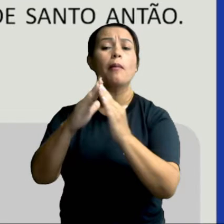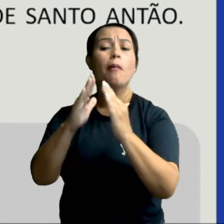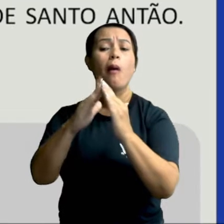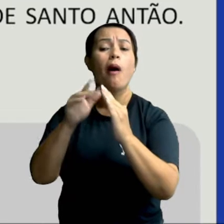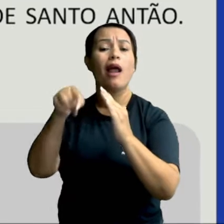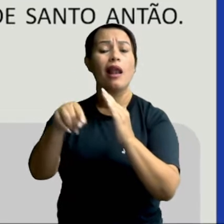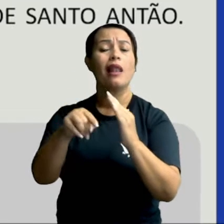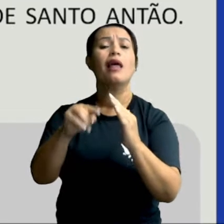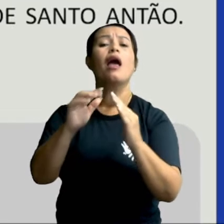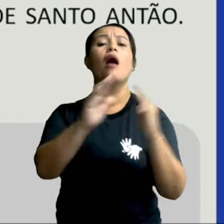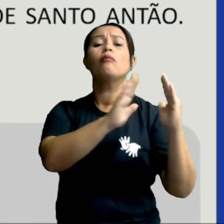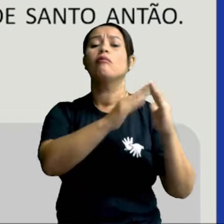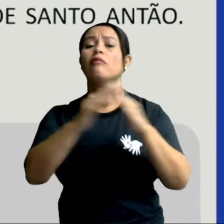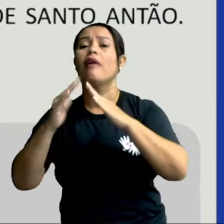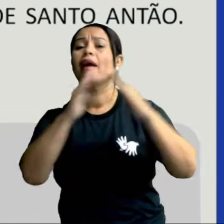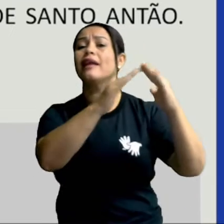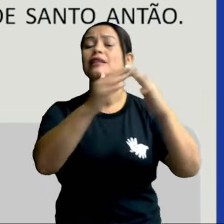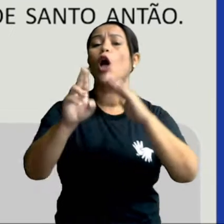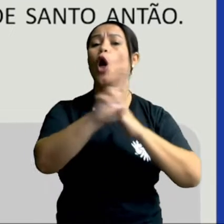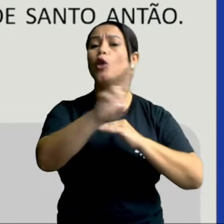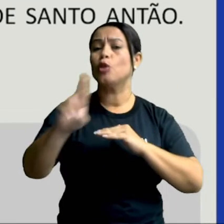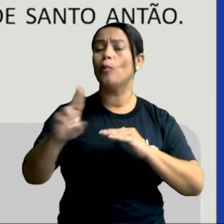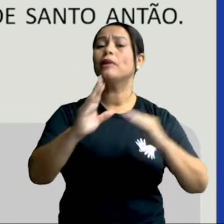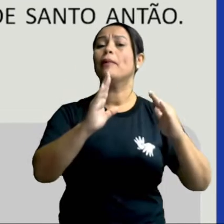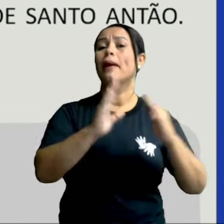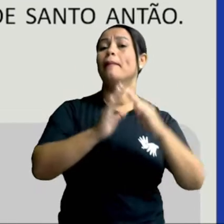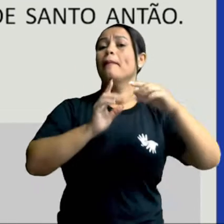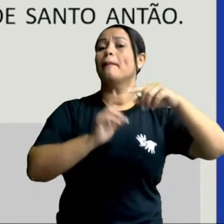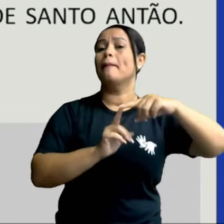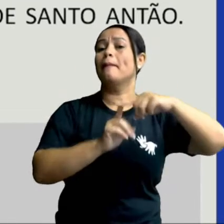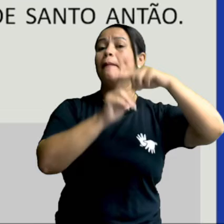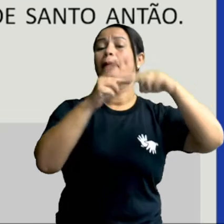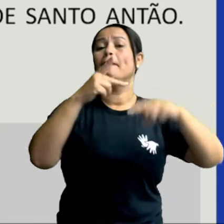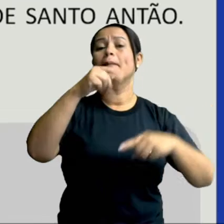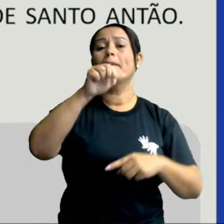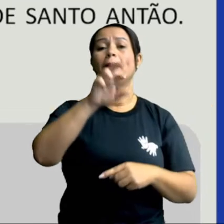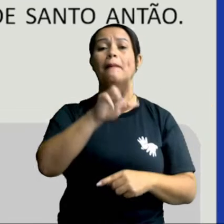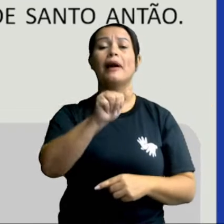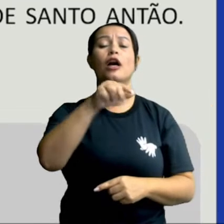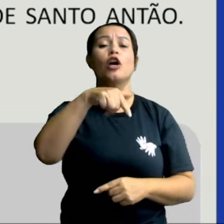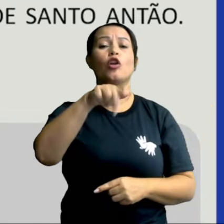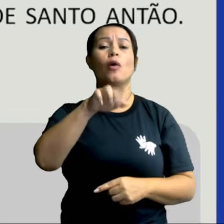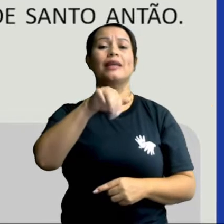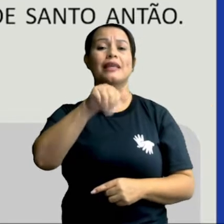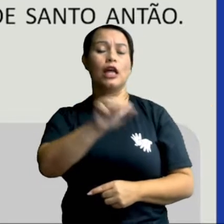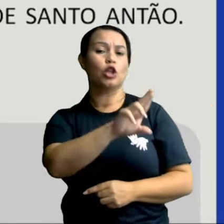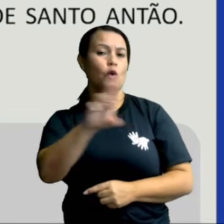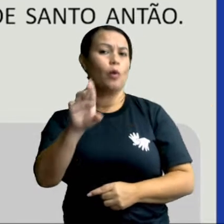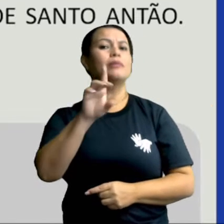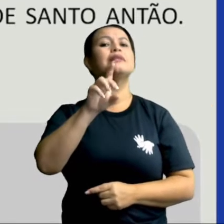ano foi elevada à categoria de paróquia com a mesma invocação de Santo Antão.